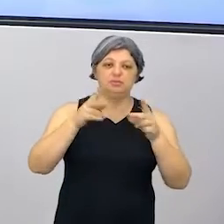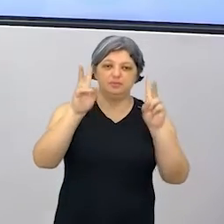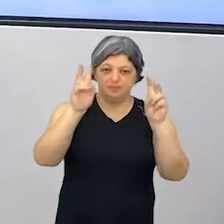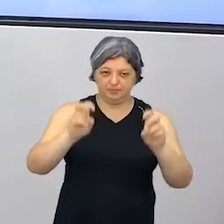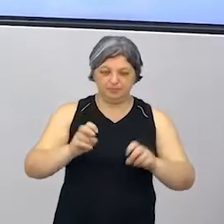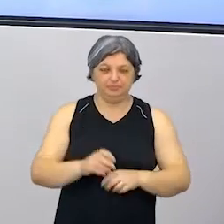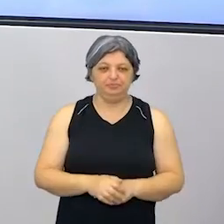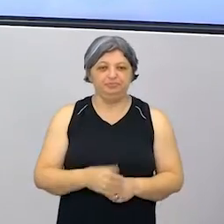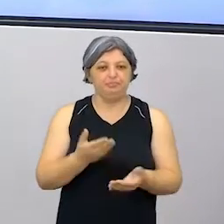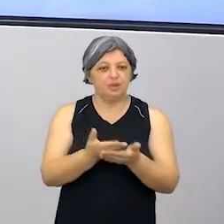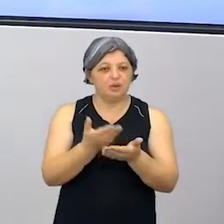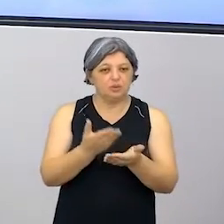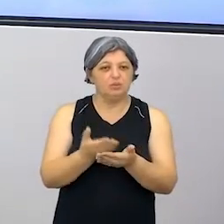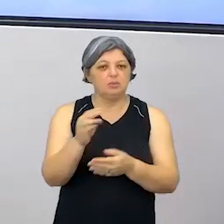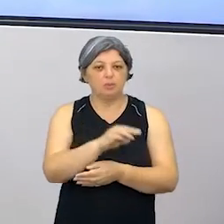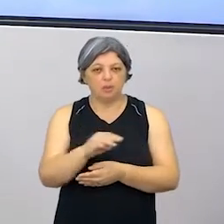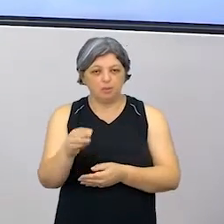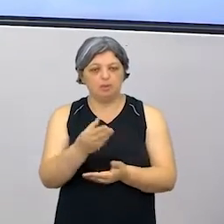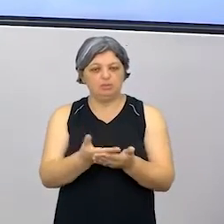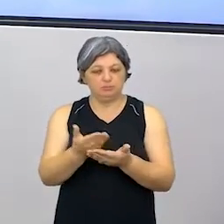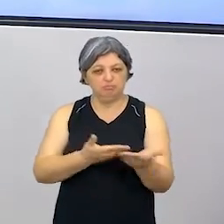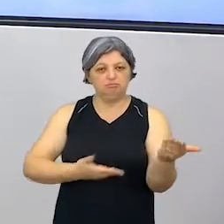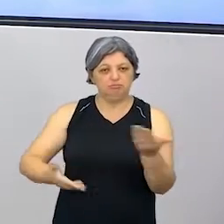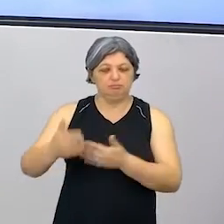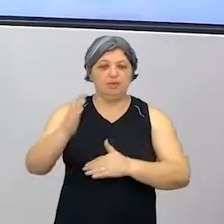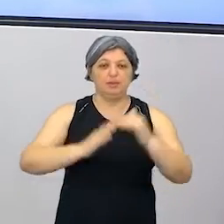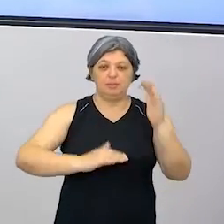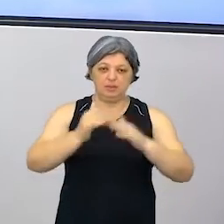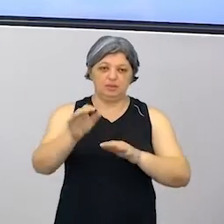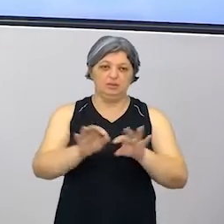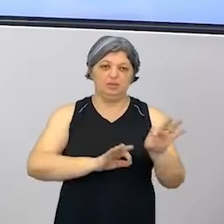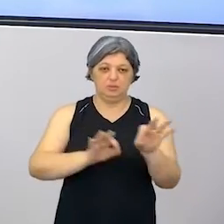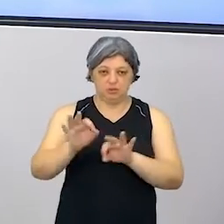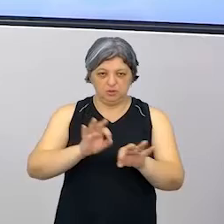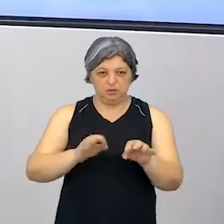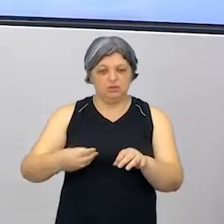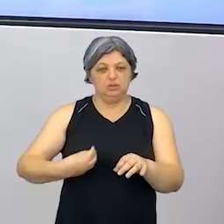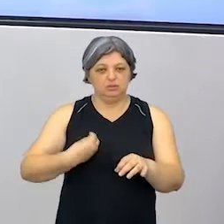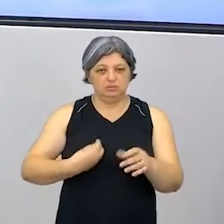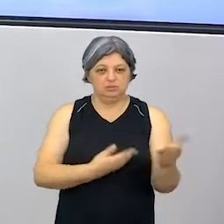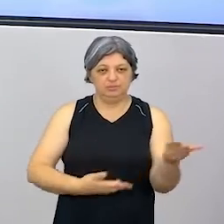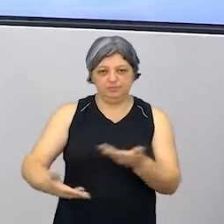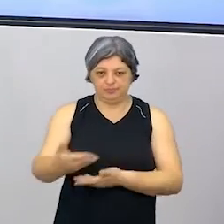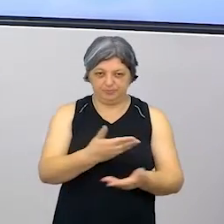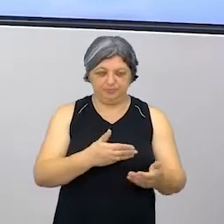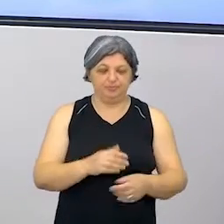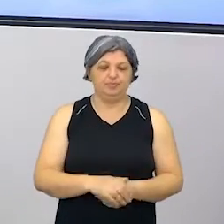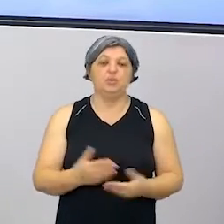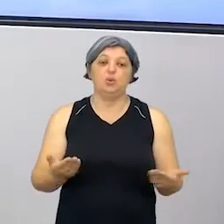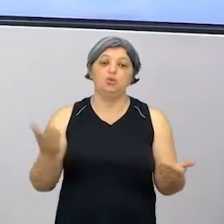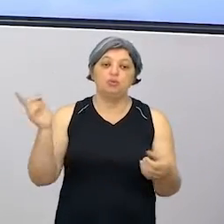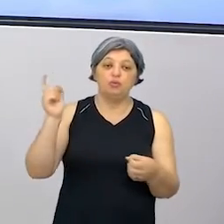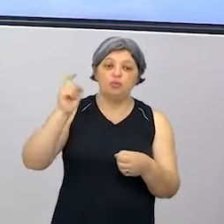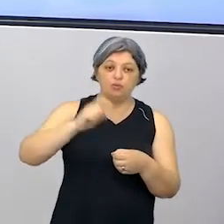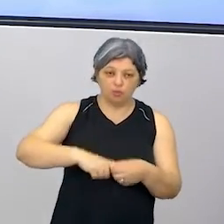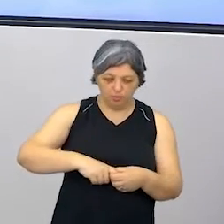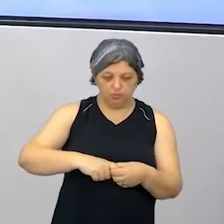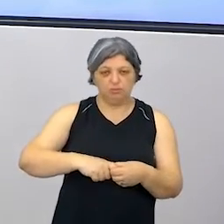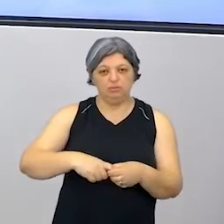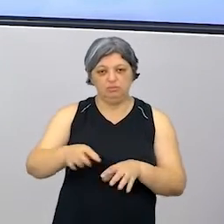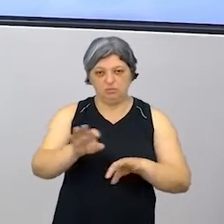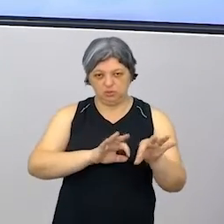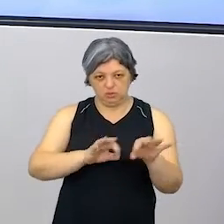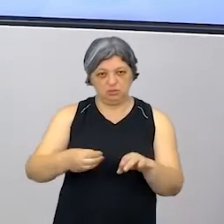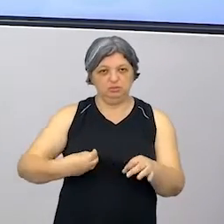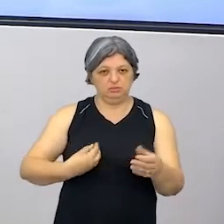o estudo aqui, os momentos de estudo, tanto nas habilidades como no projeto de convivência. Hoje a gente volta com o projeto de convivência, com